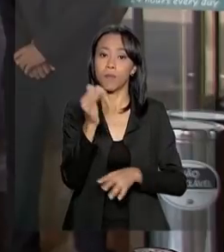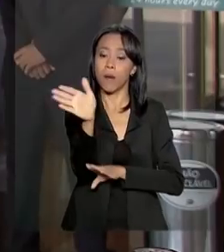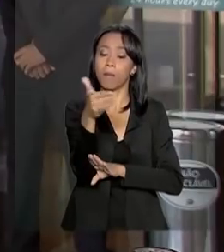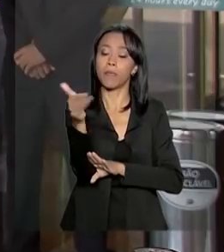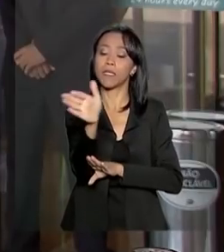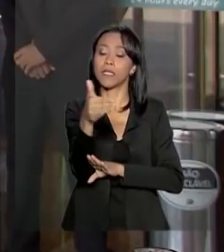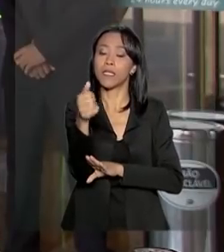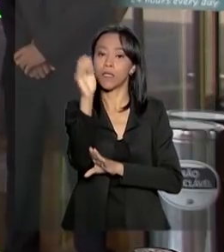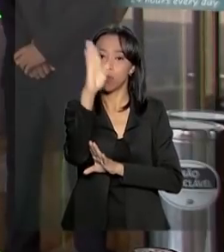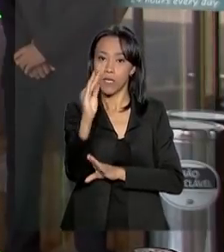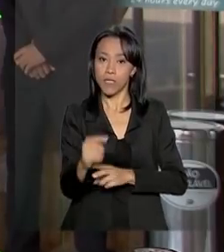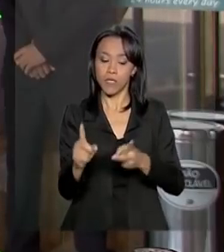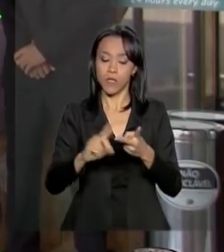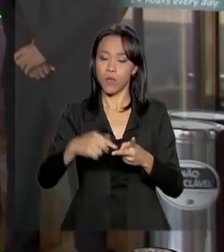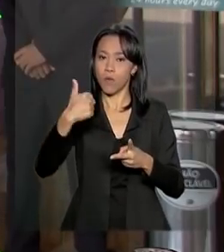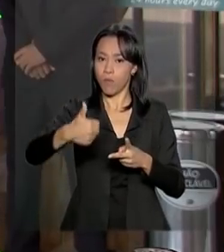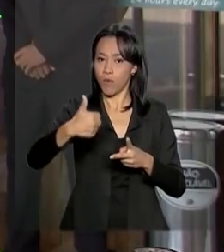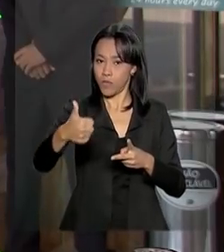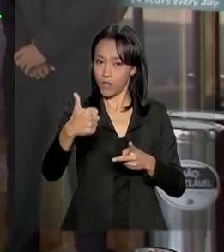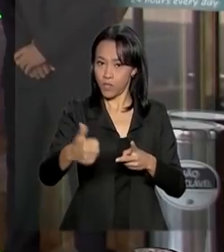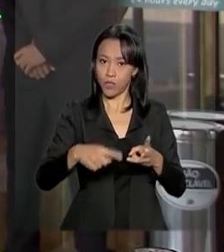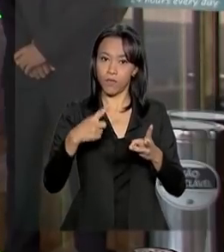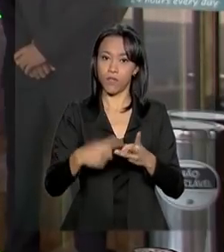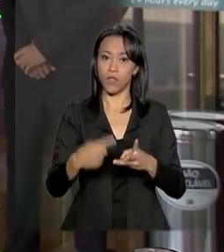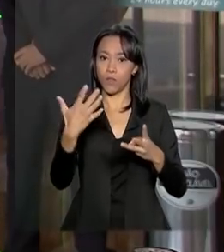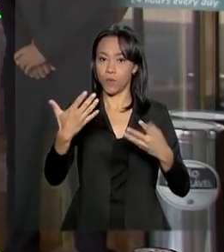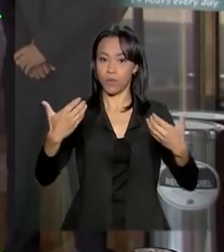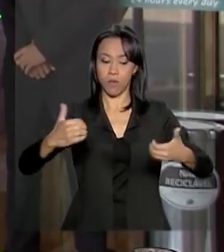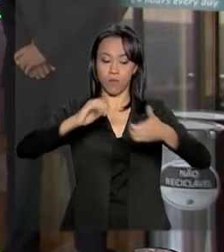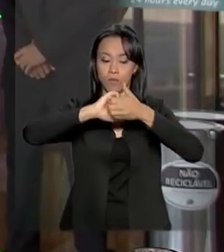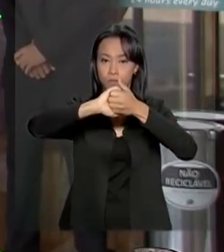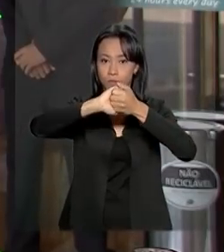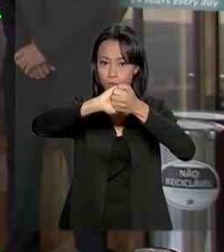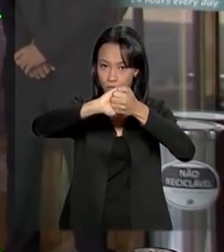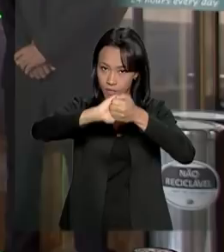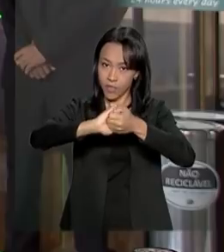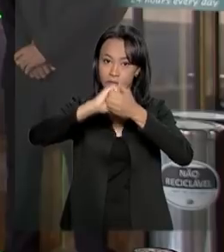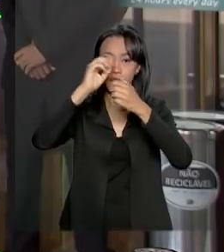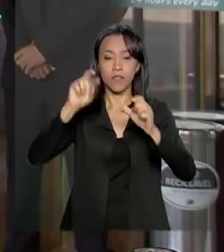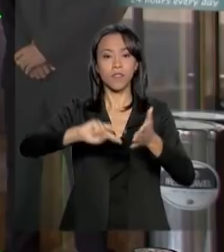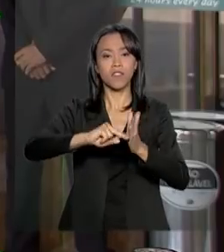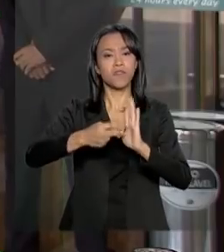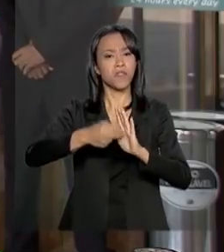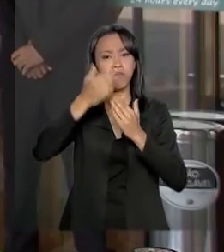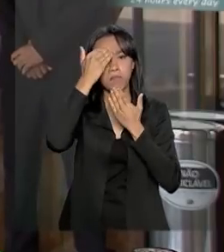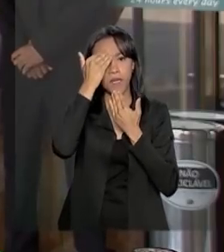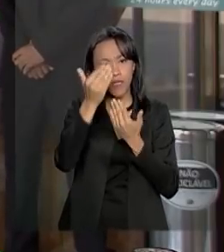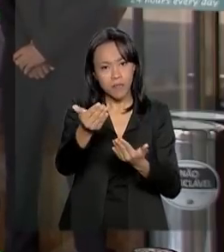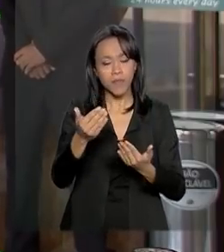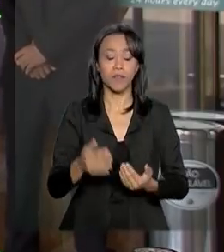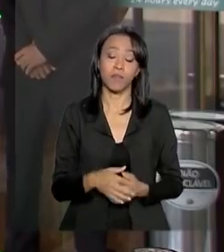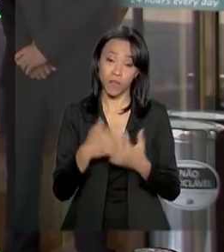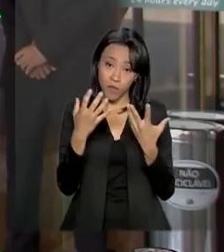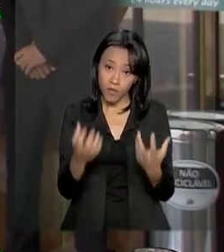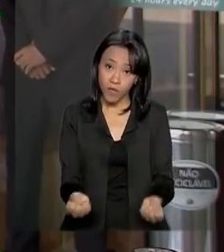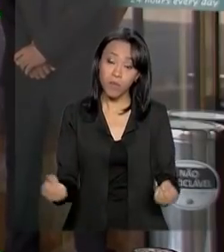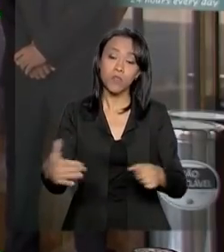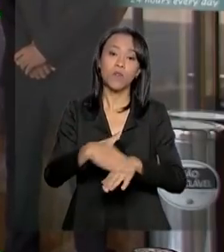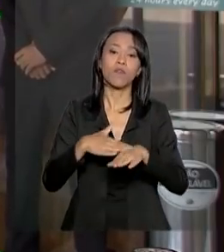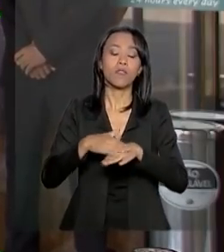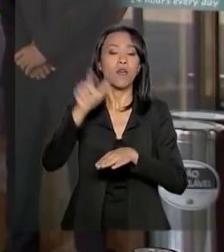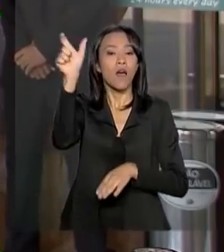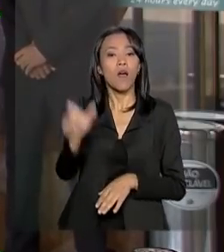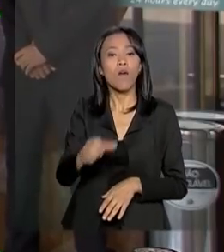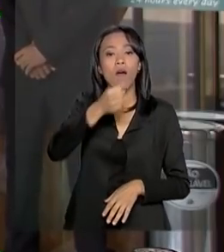do Brasil, um sinal de positivo e duas mãos unidas em sinal de agradecimento. Vamos agora falar com a repórter